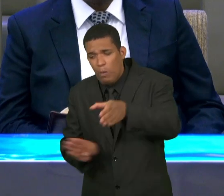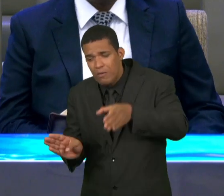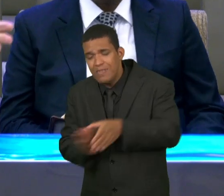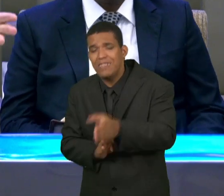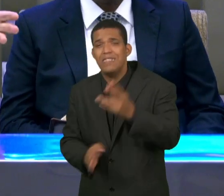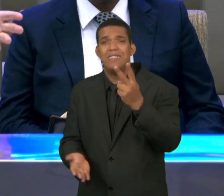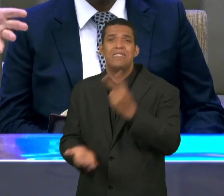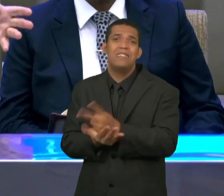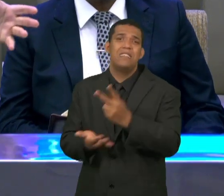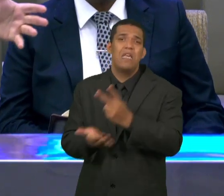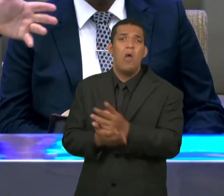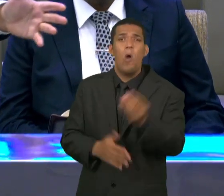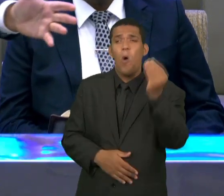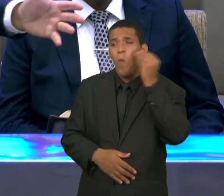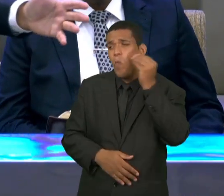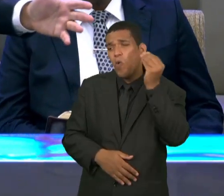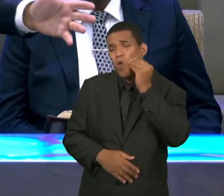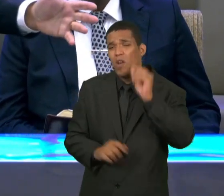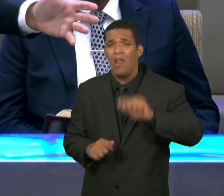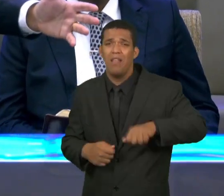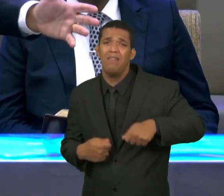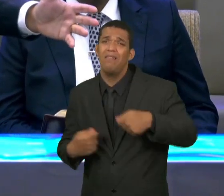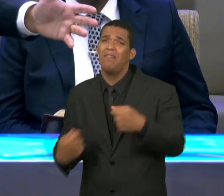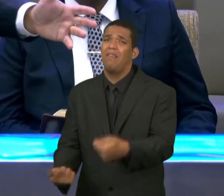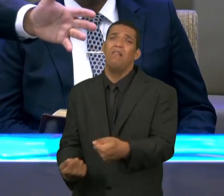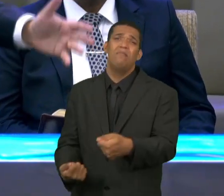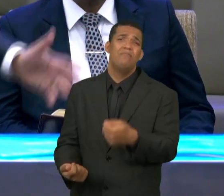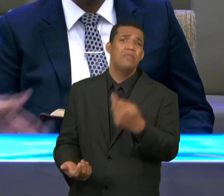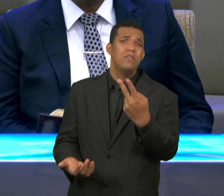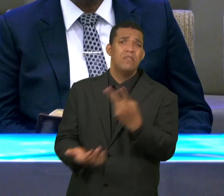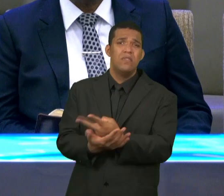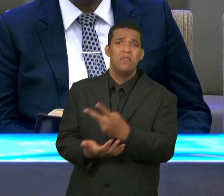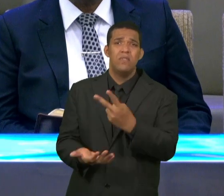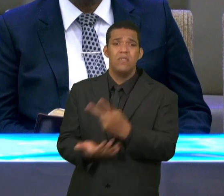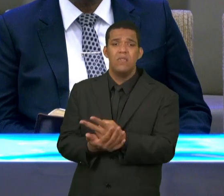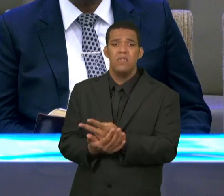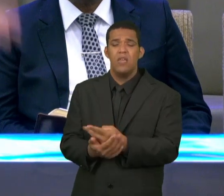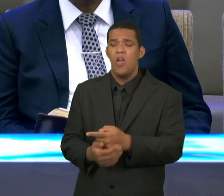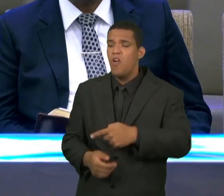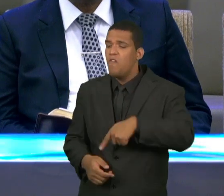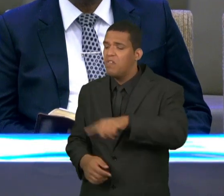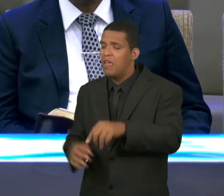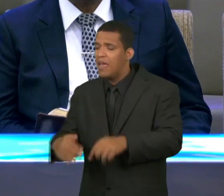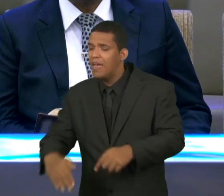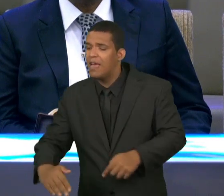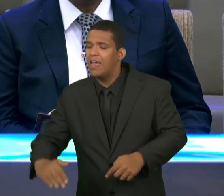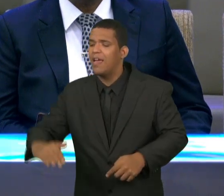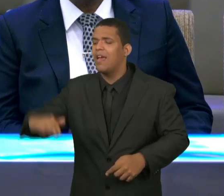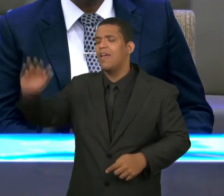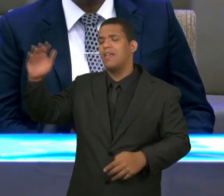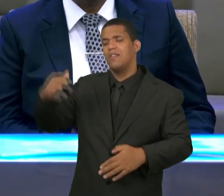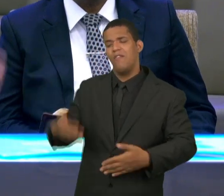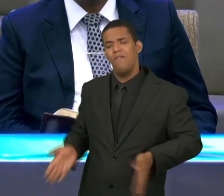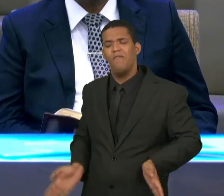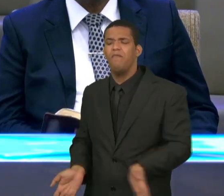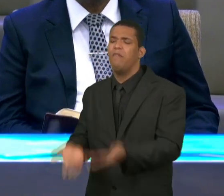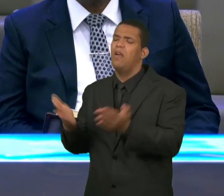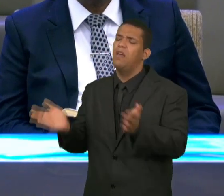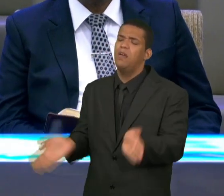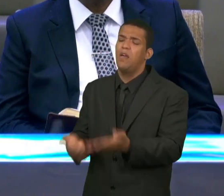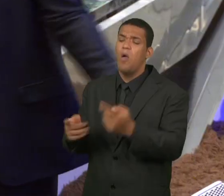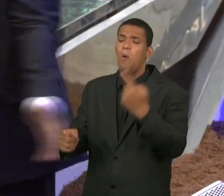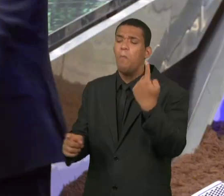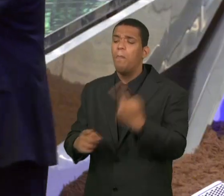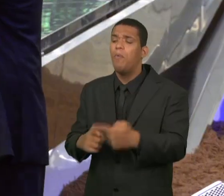Deu oportunidades na igreja. E disse a ele: cresça, meu filho, porque tem